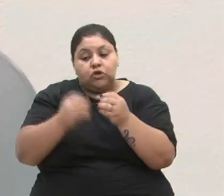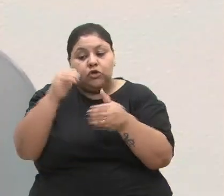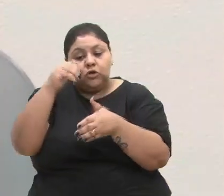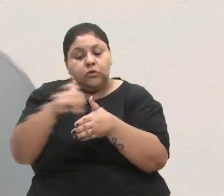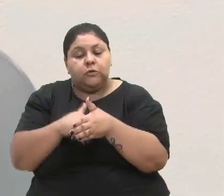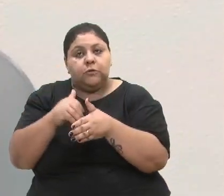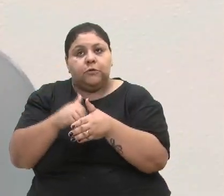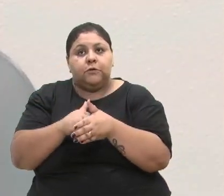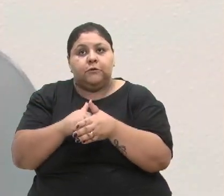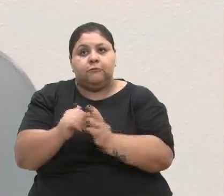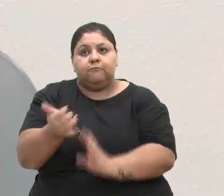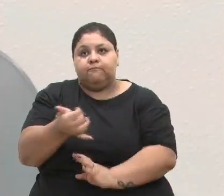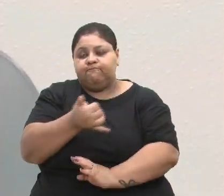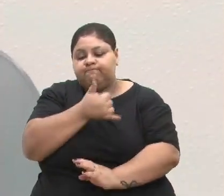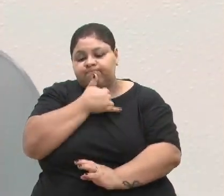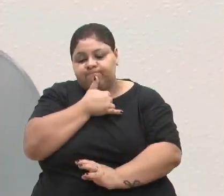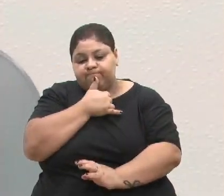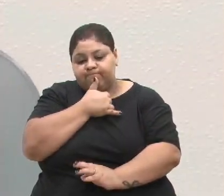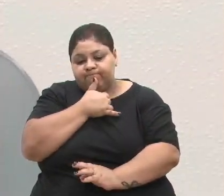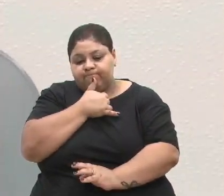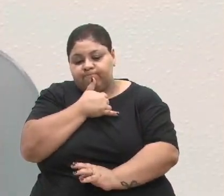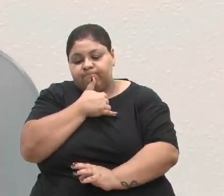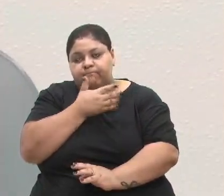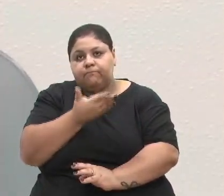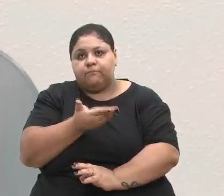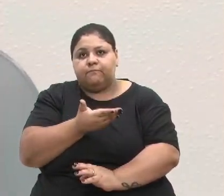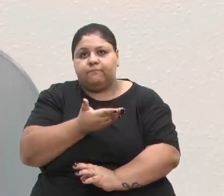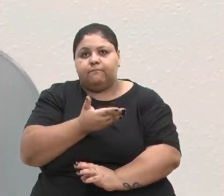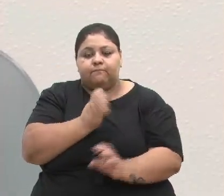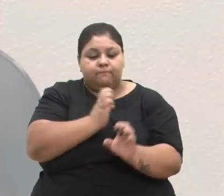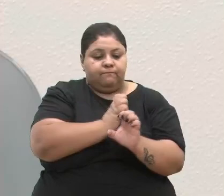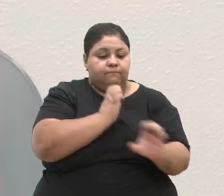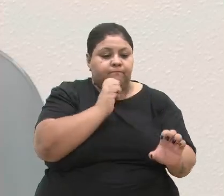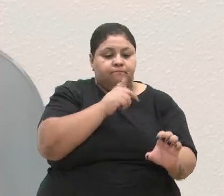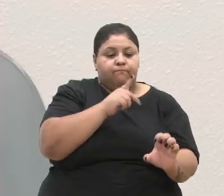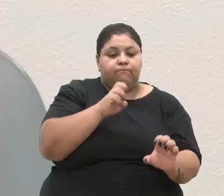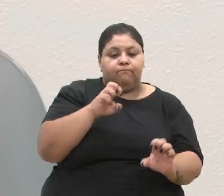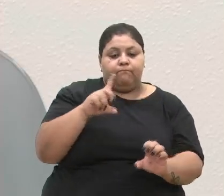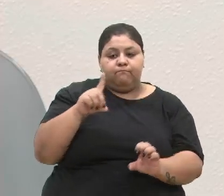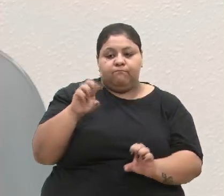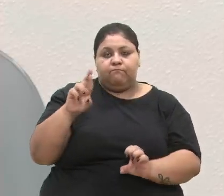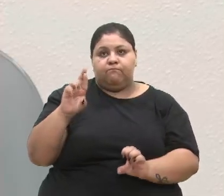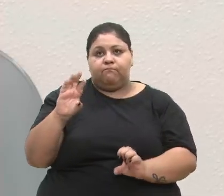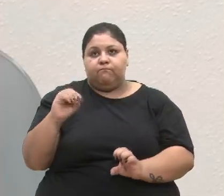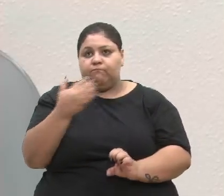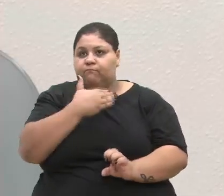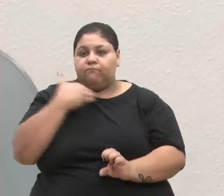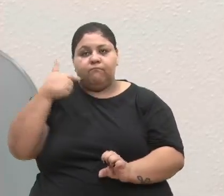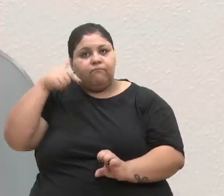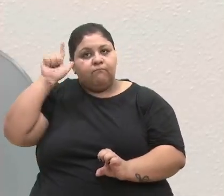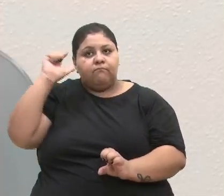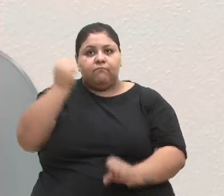pelo falecimento, um voto de pesar pelo falecimento do engenheiro Pedro Dalla Santa, que faleceu ontem aos